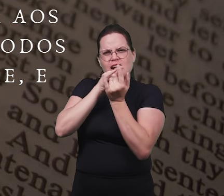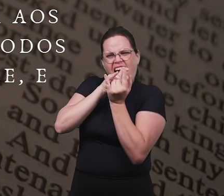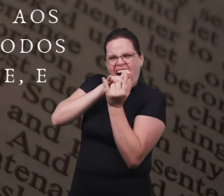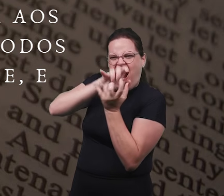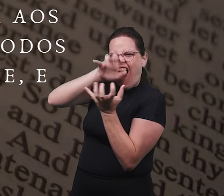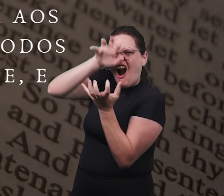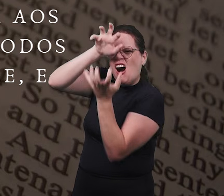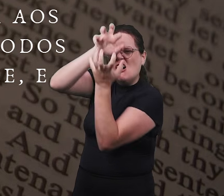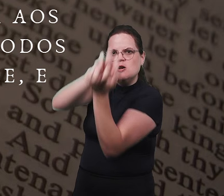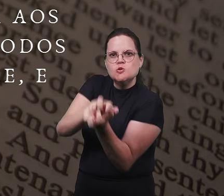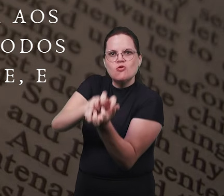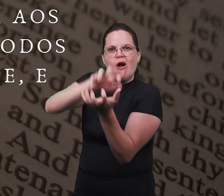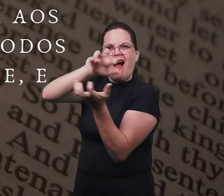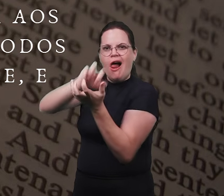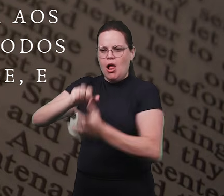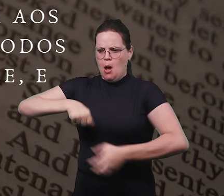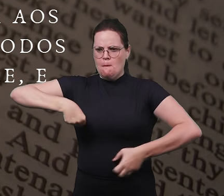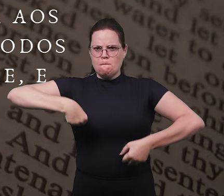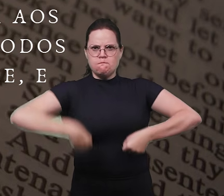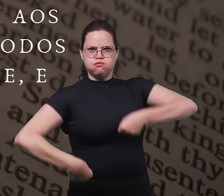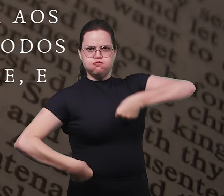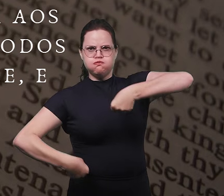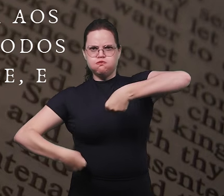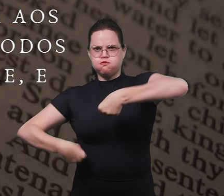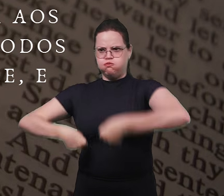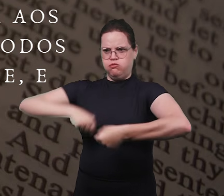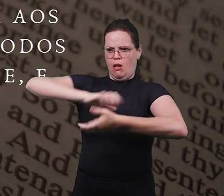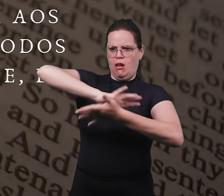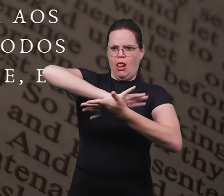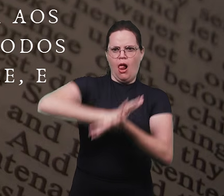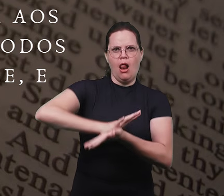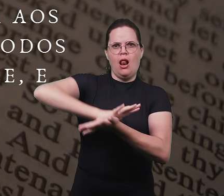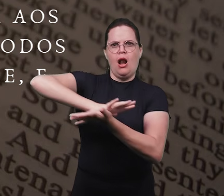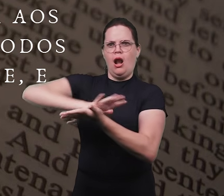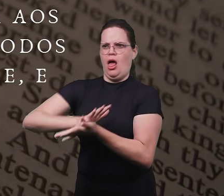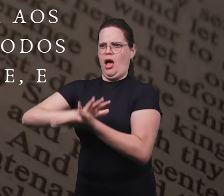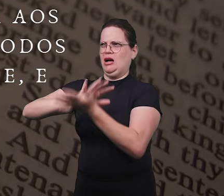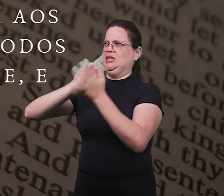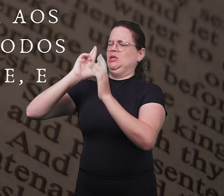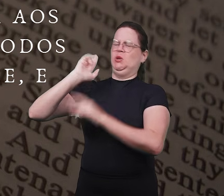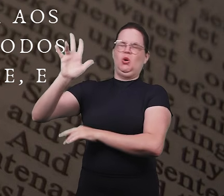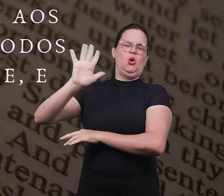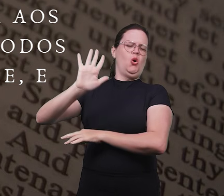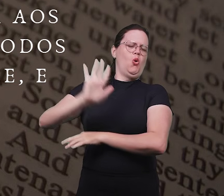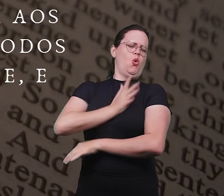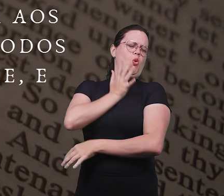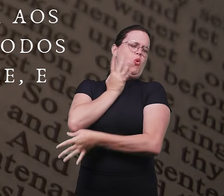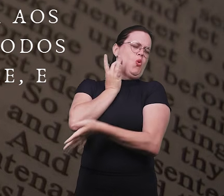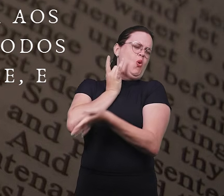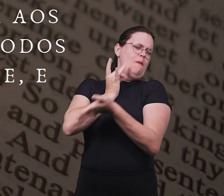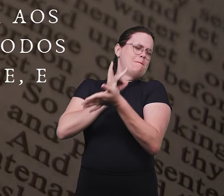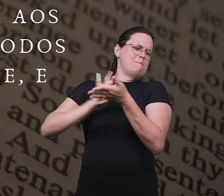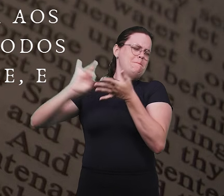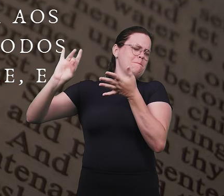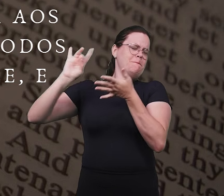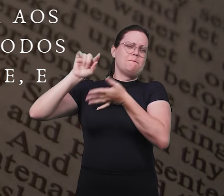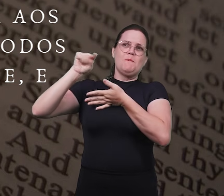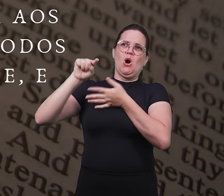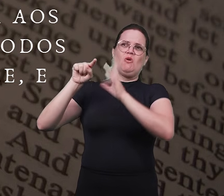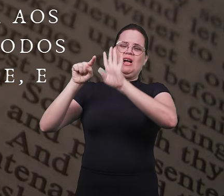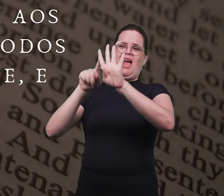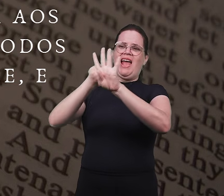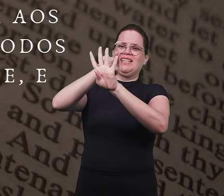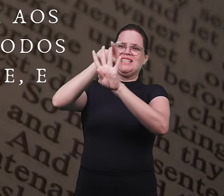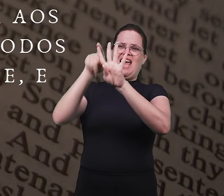em pedaços e pisava aos pés o que sobejava. Era diferente de todos os animais